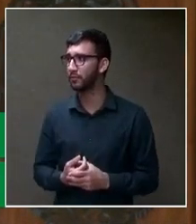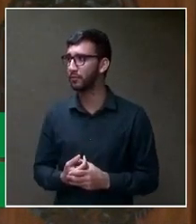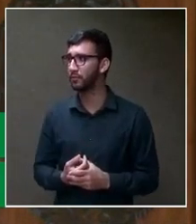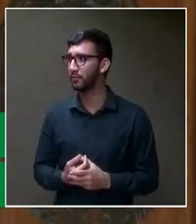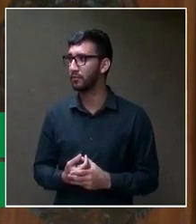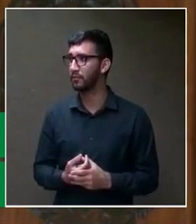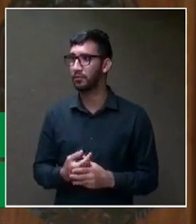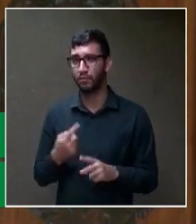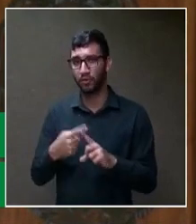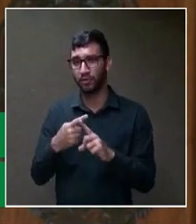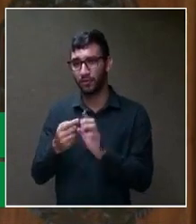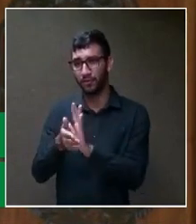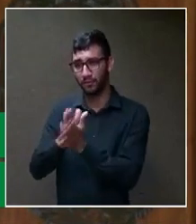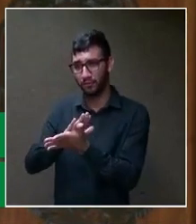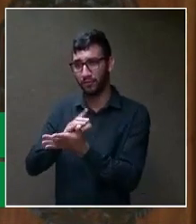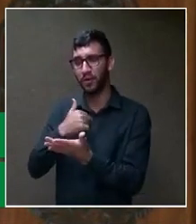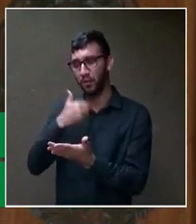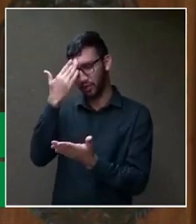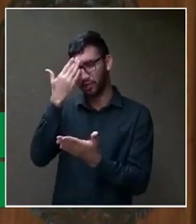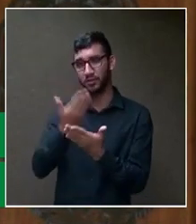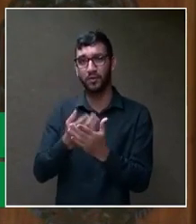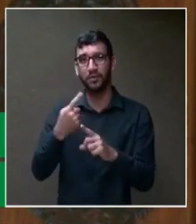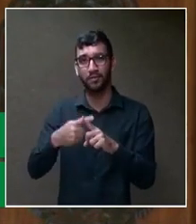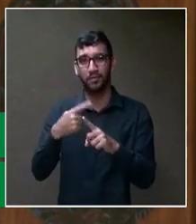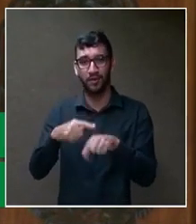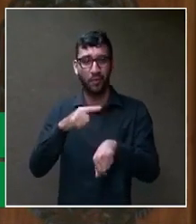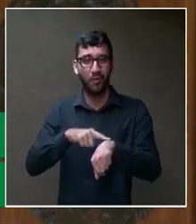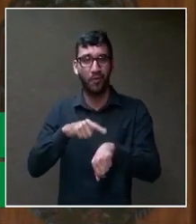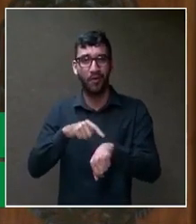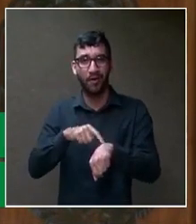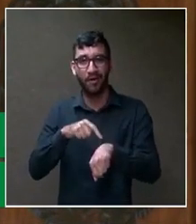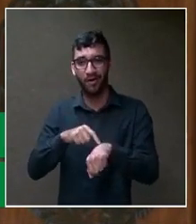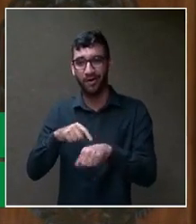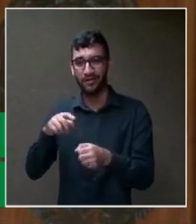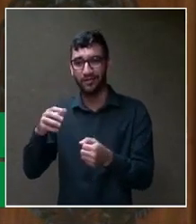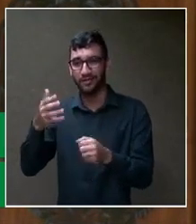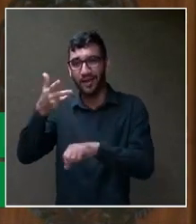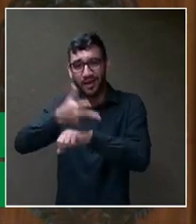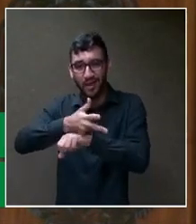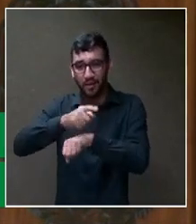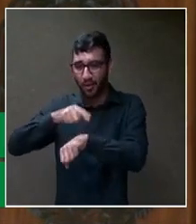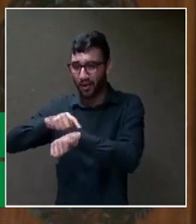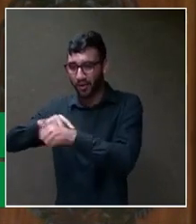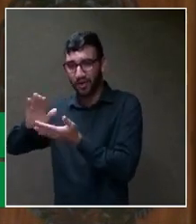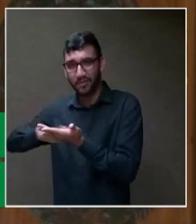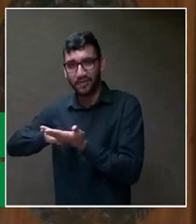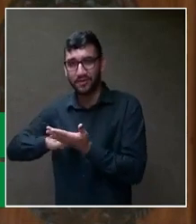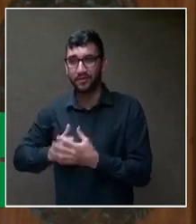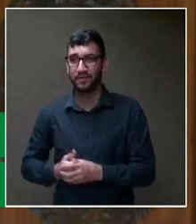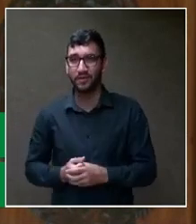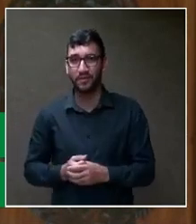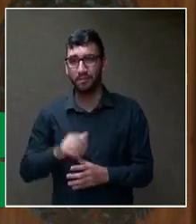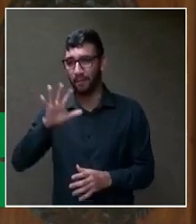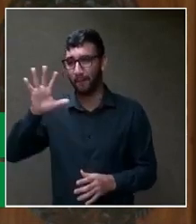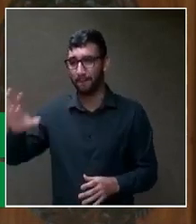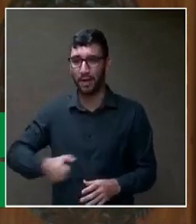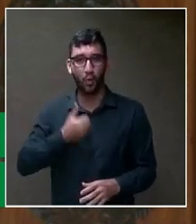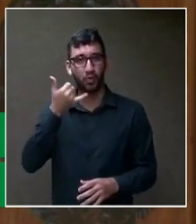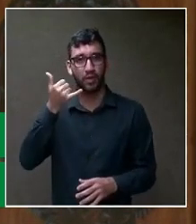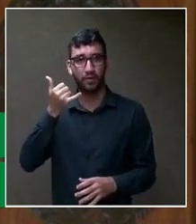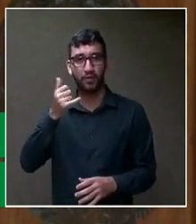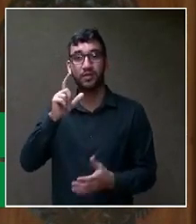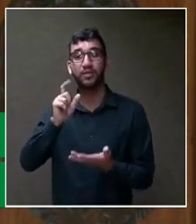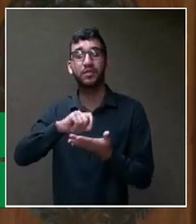Foi depois do homicídio? Creio que sim. Pelo horário da câmera, horário da mensagem, Ele pegou o telefone